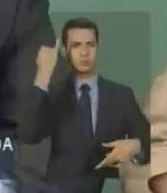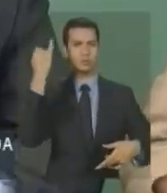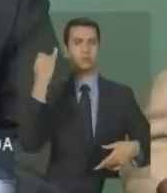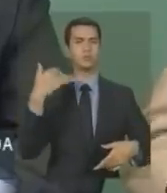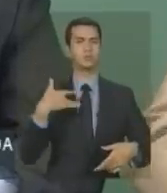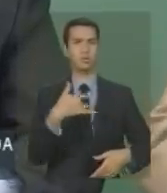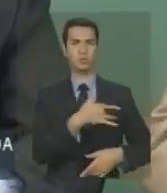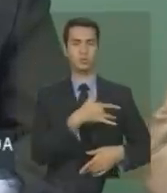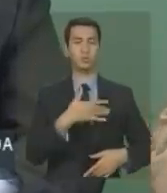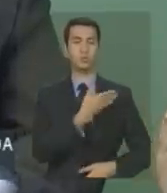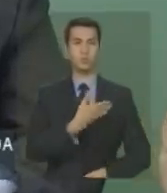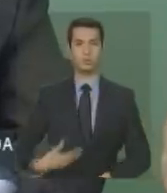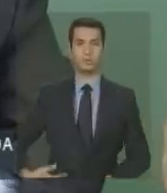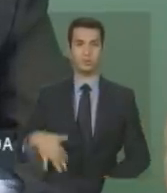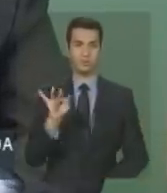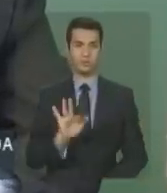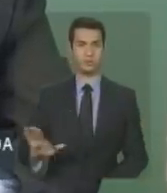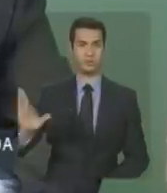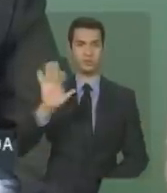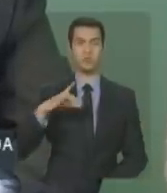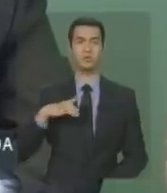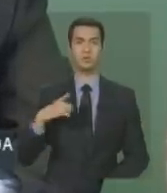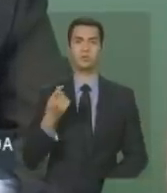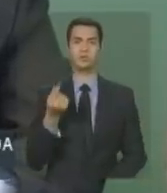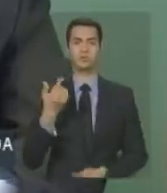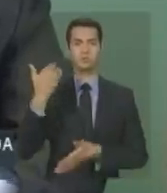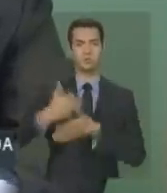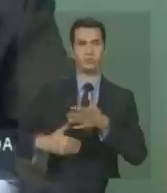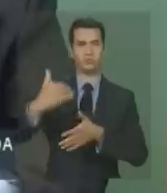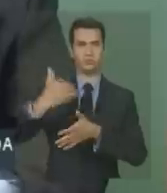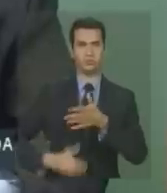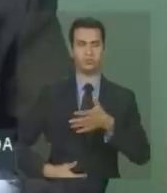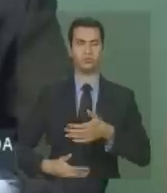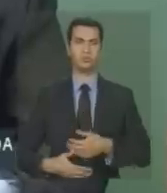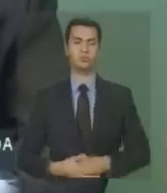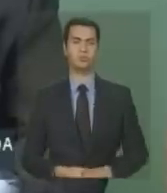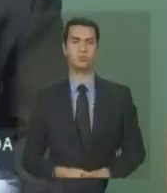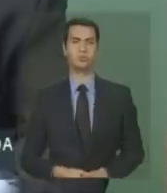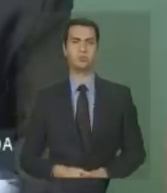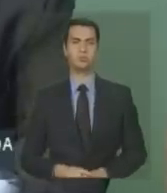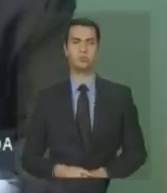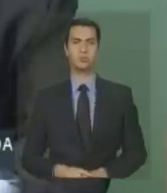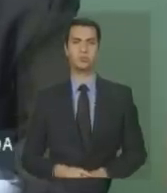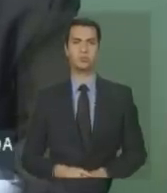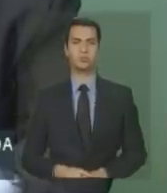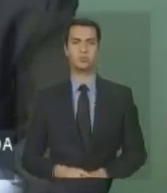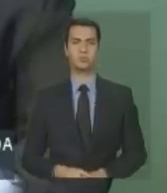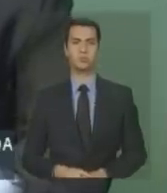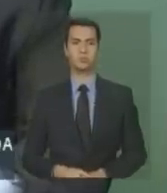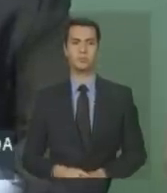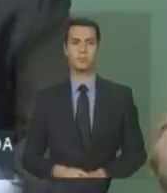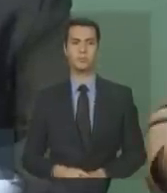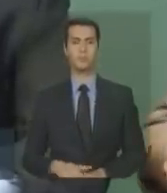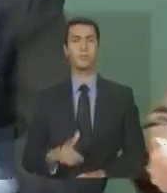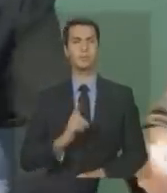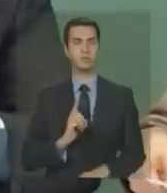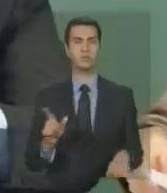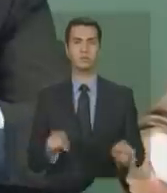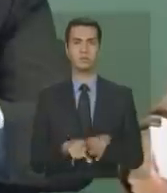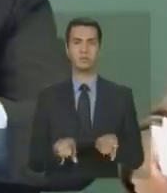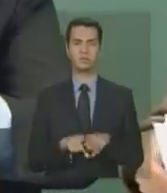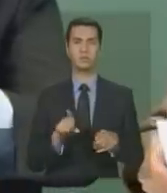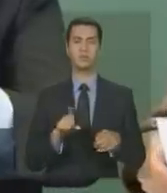governo federal desonerou o Junto desses equipamentos né Além disso ter um catálogo mais amplo que vai ser